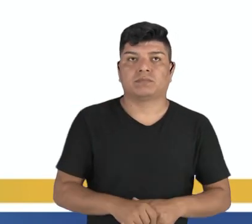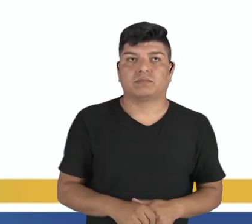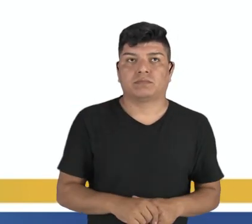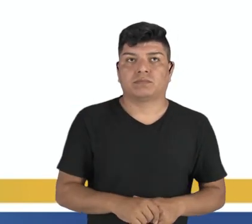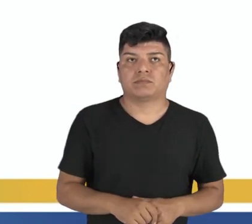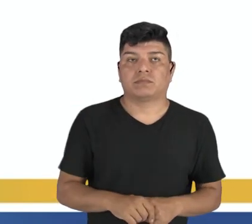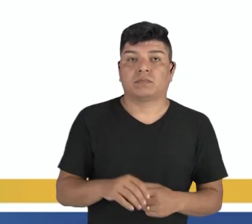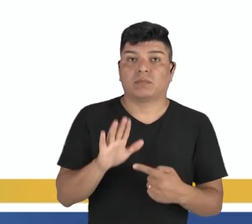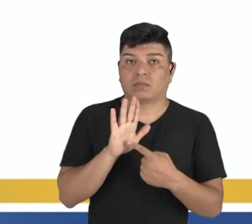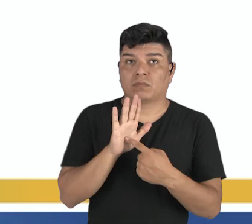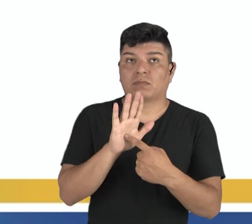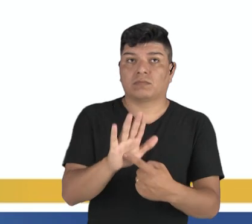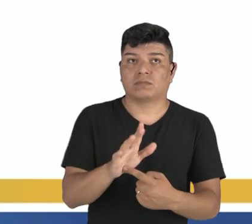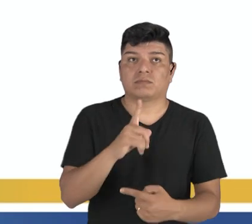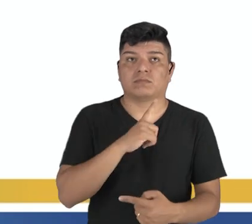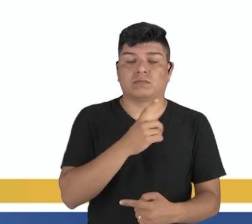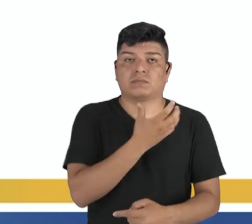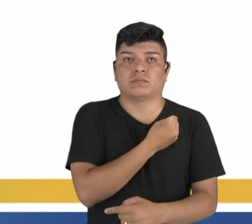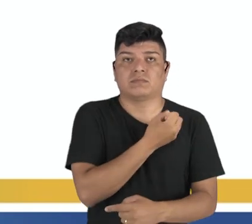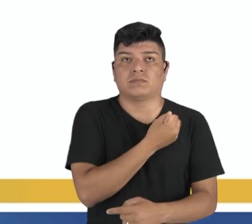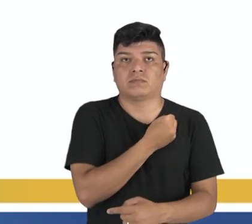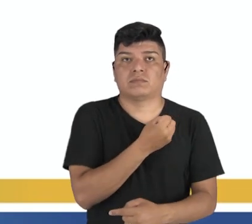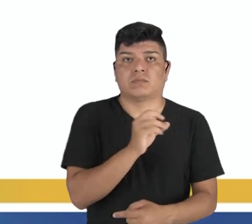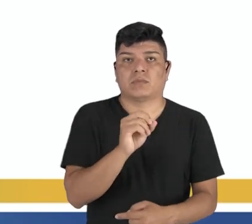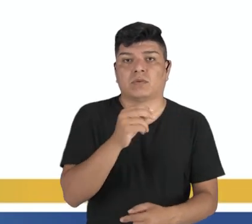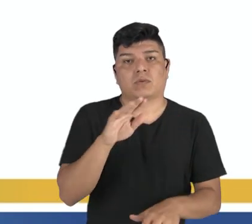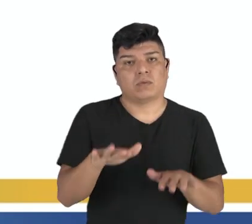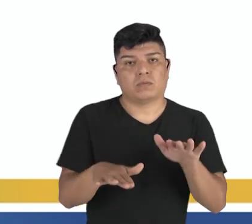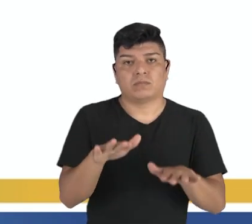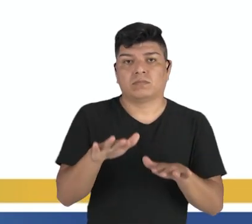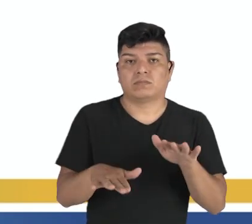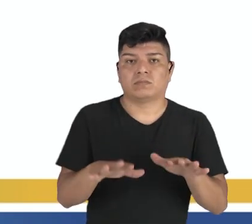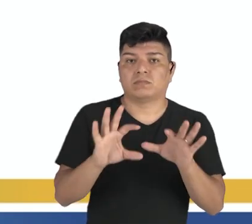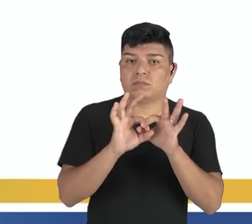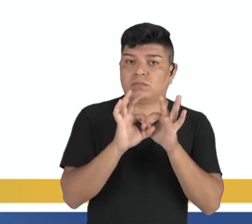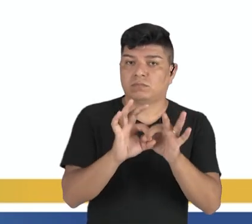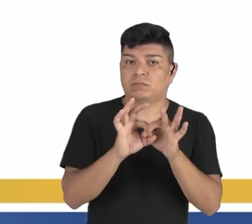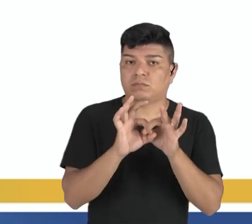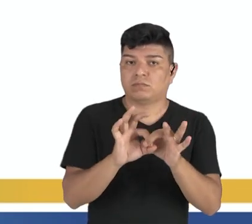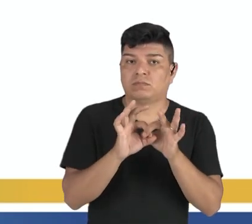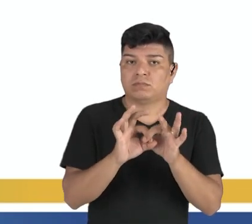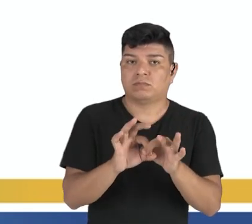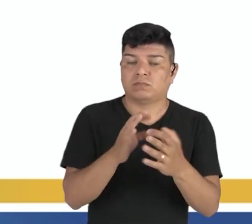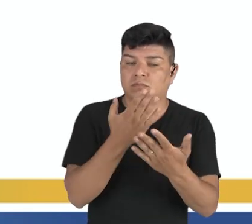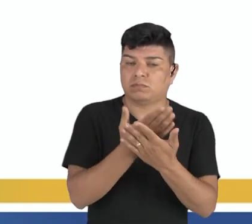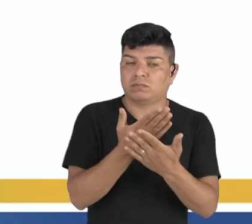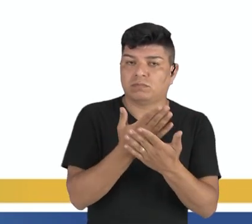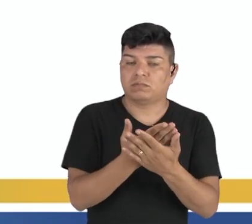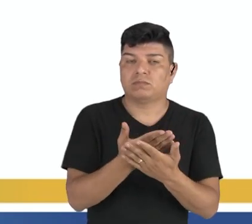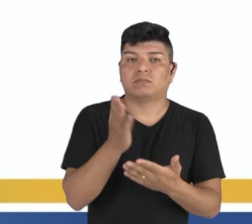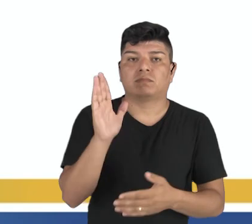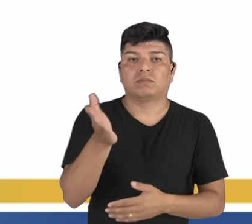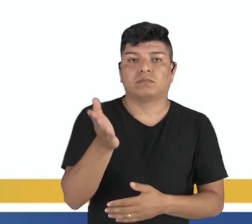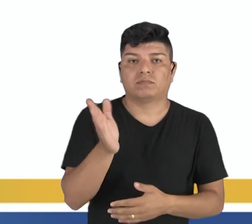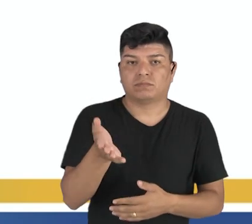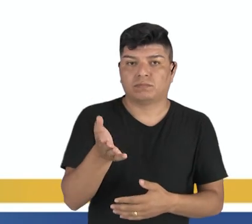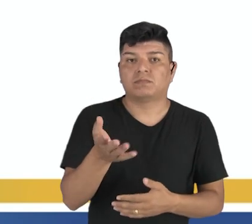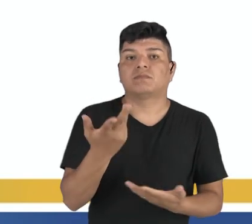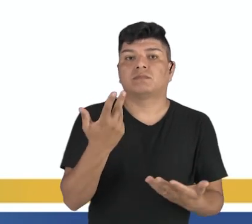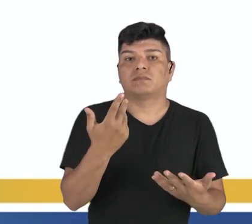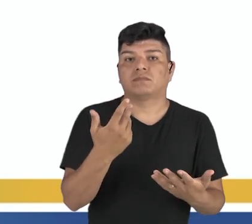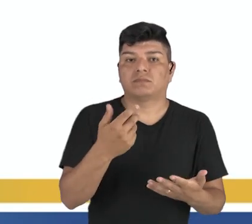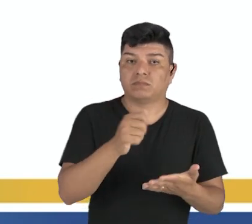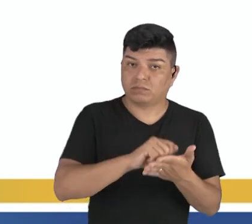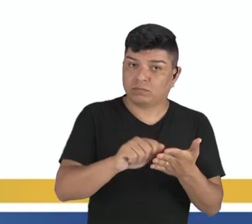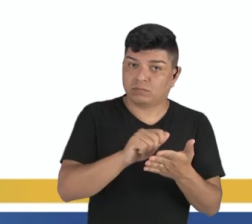Uma expressão algébrica pode conter números ou variáveis conectados pelas operações estudadas, como a gente nomenclaturou lá